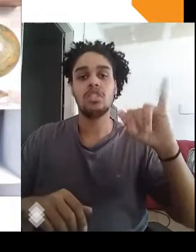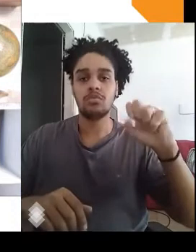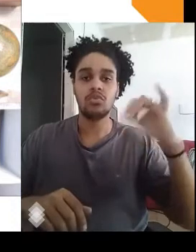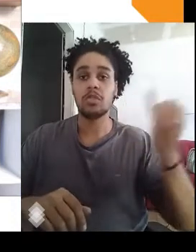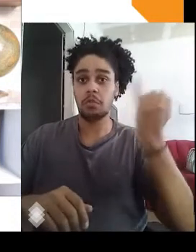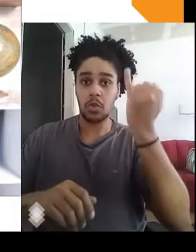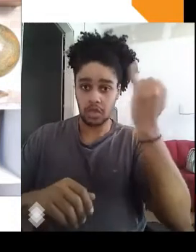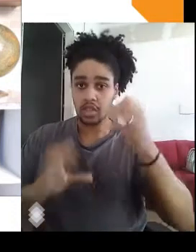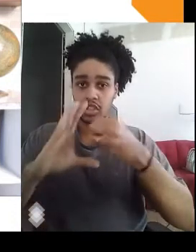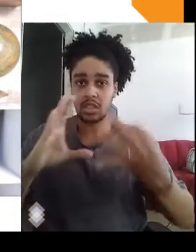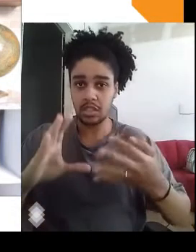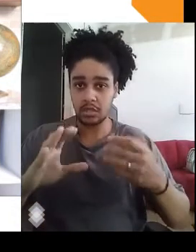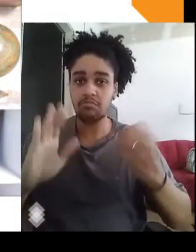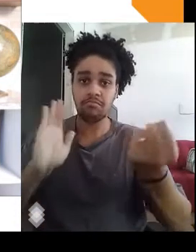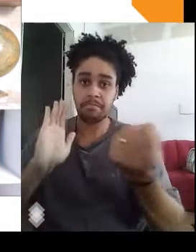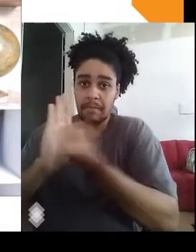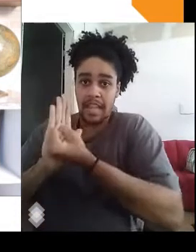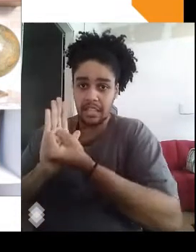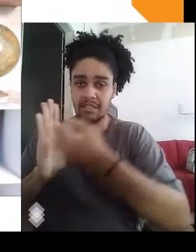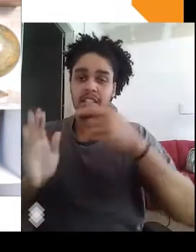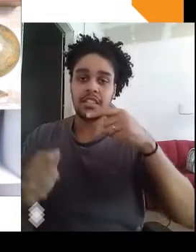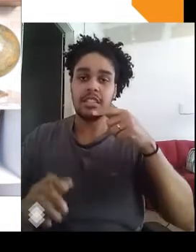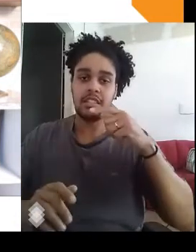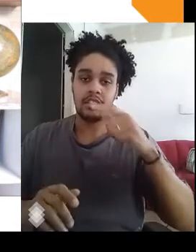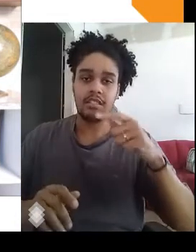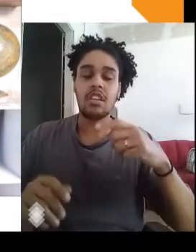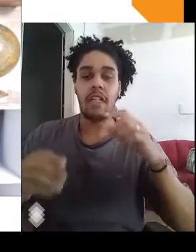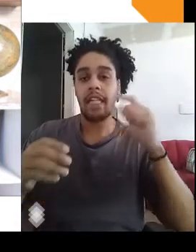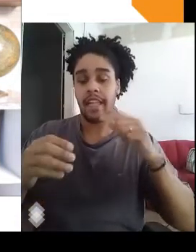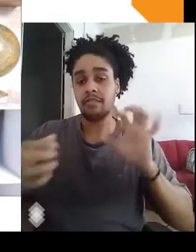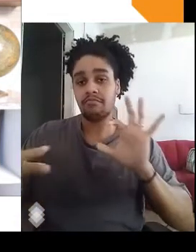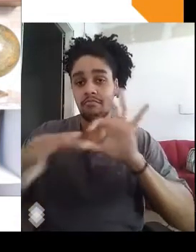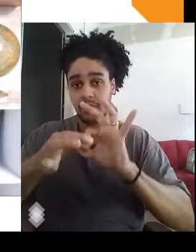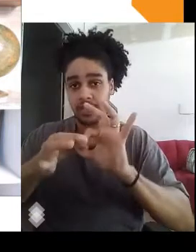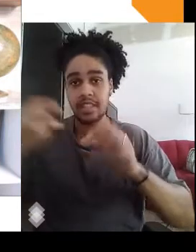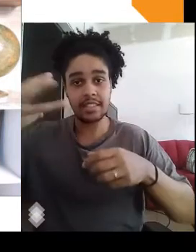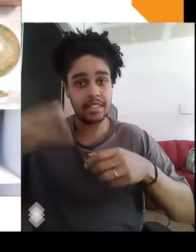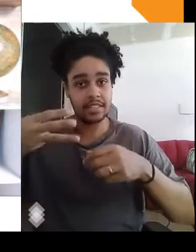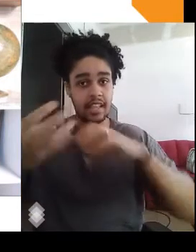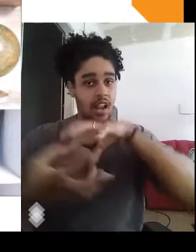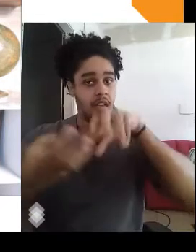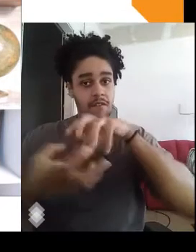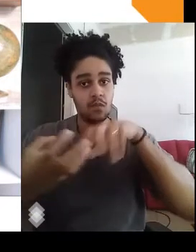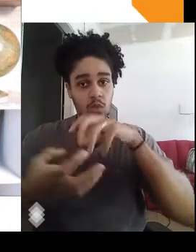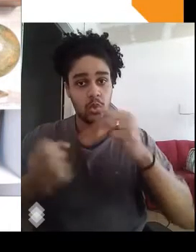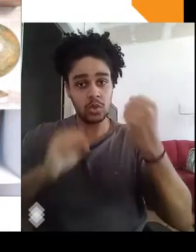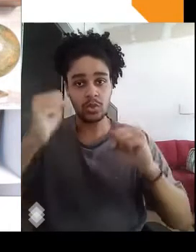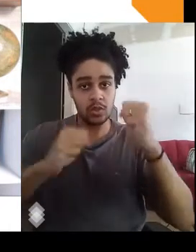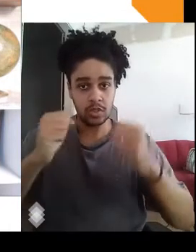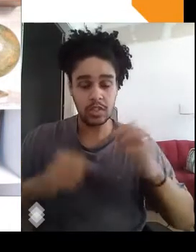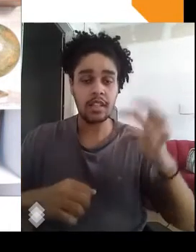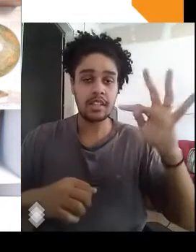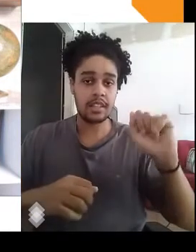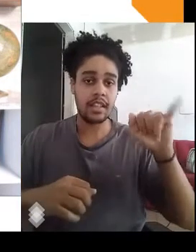que se caracterize, que se marque, que ele está associado à terceira revolução industrial, né, o modelo fordista,